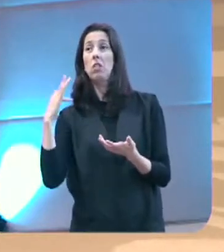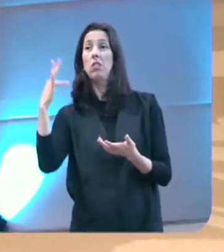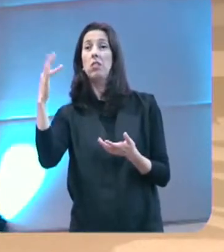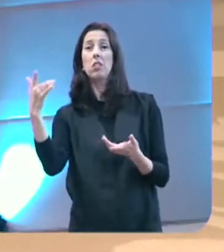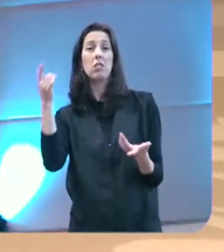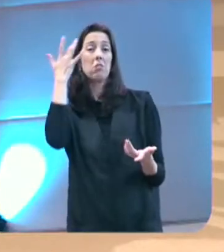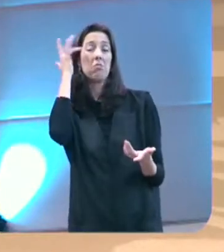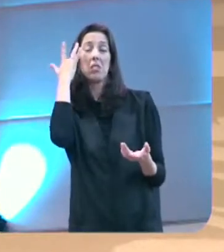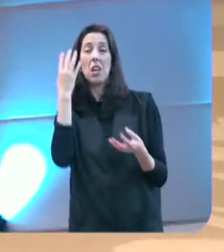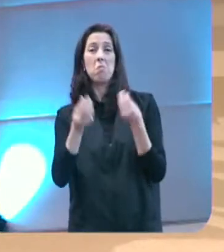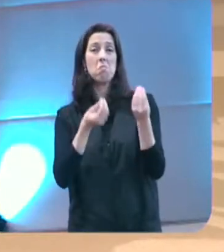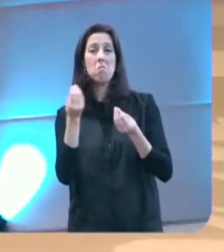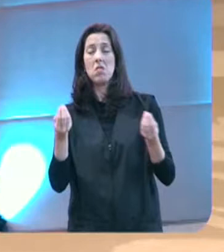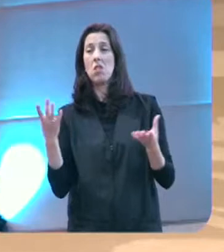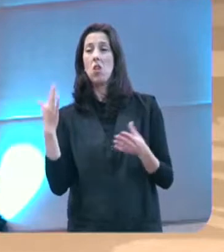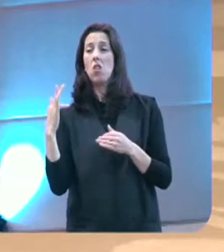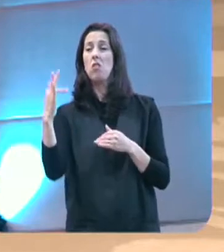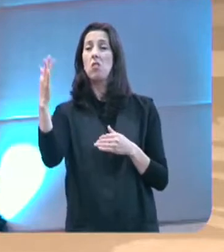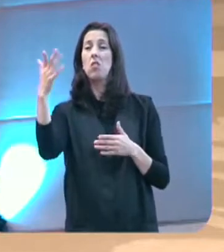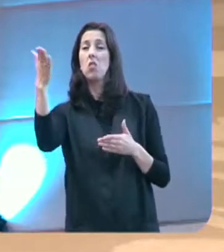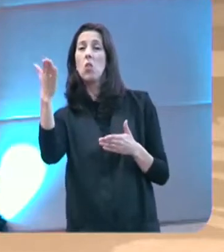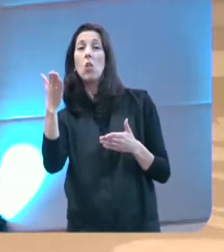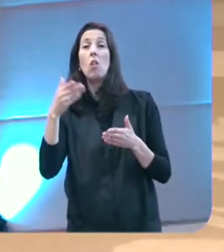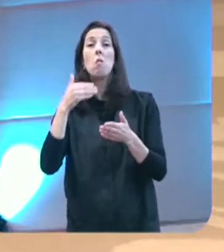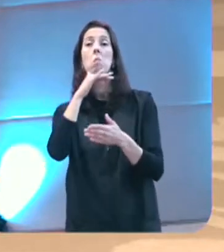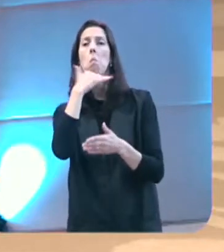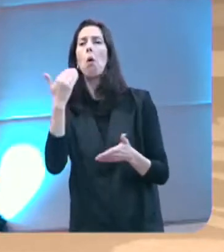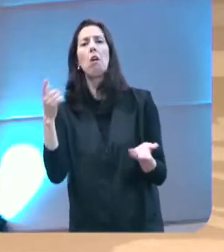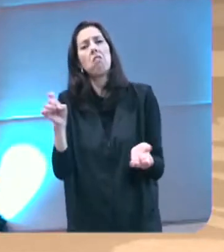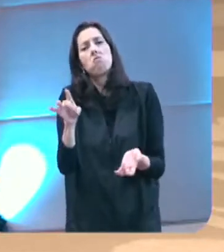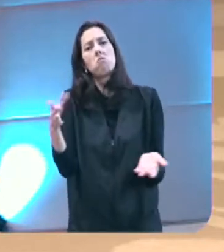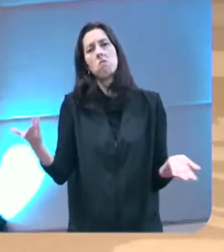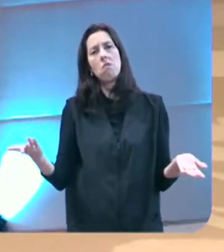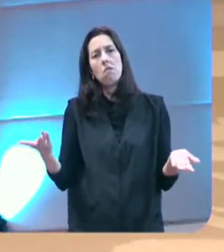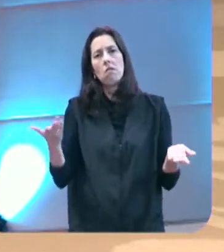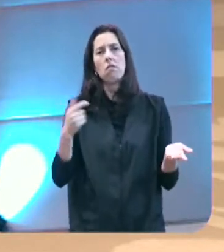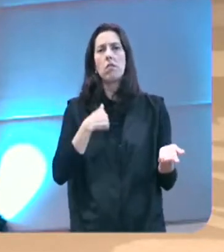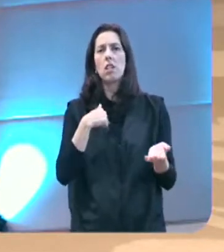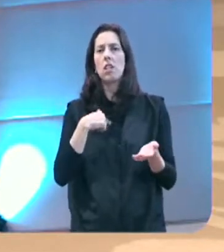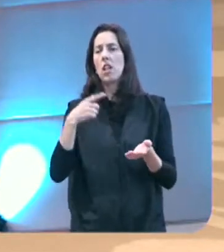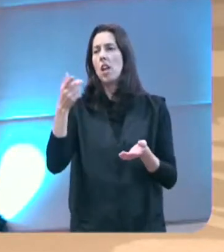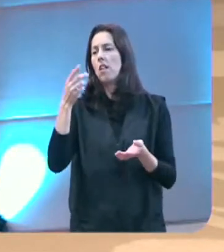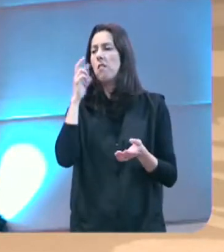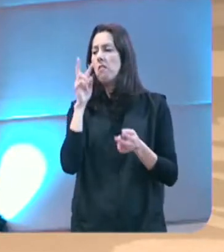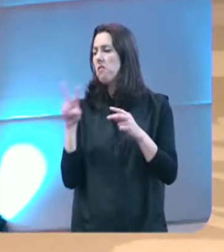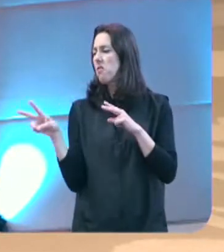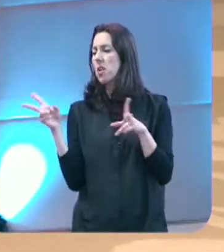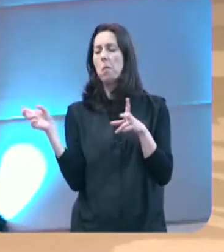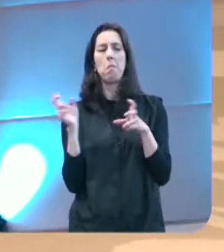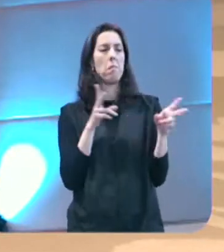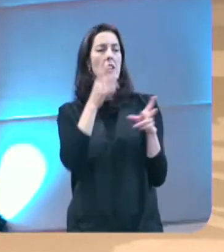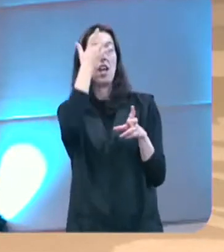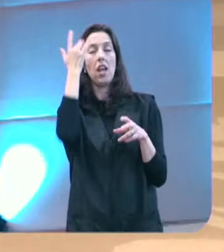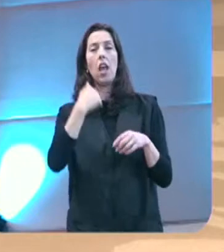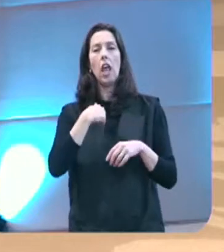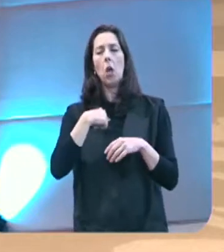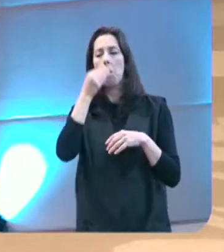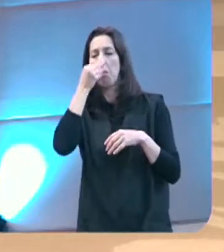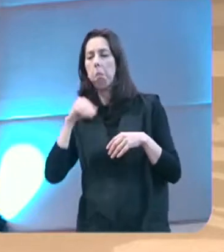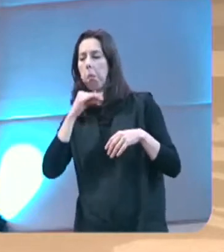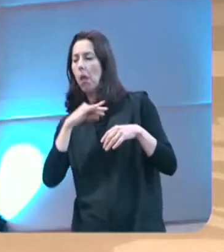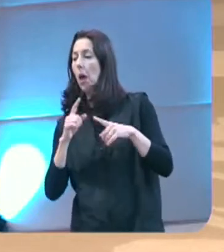na sua vida um pouco mais à frente, na vida daqueles que caminhavam com eles e que estavam piores, numa situação de doença